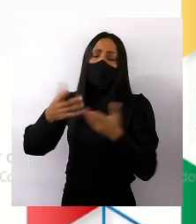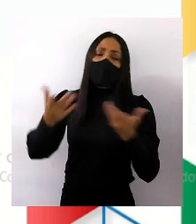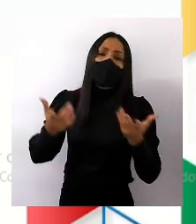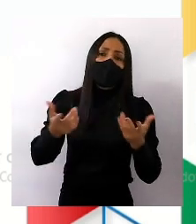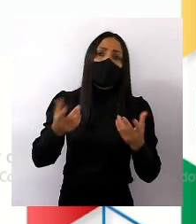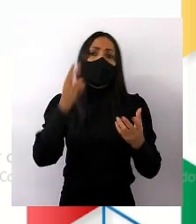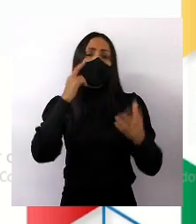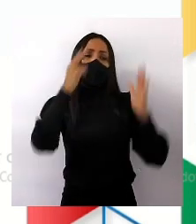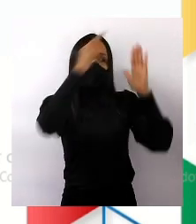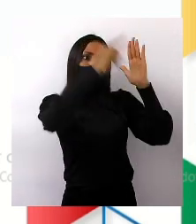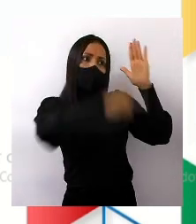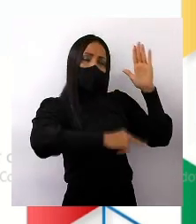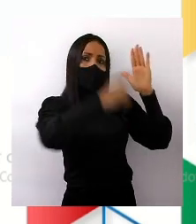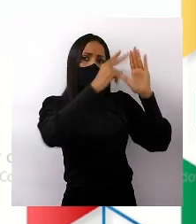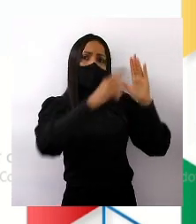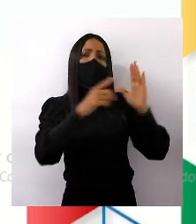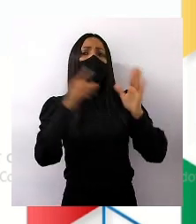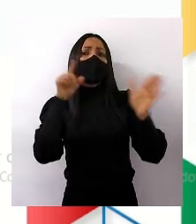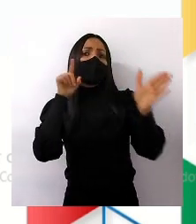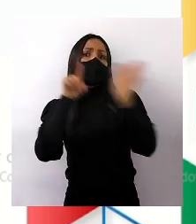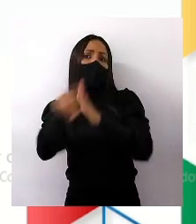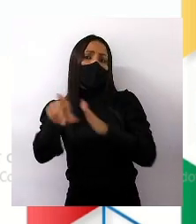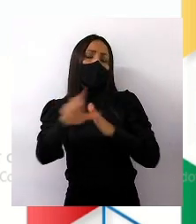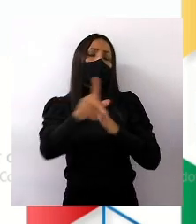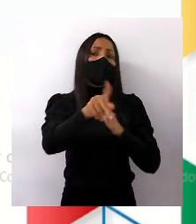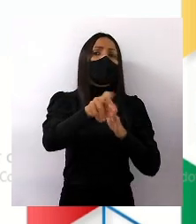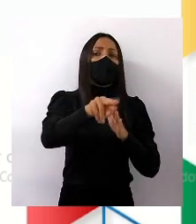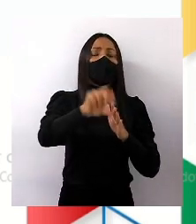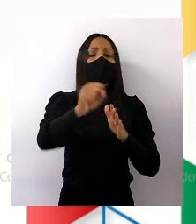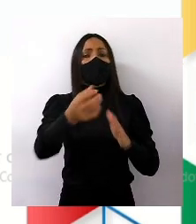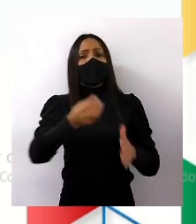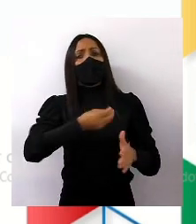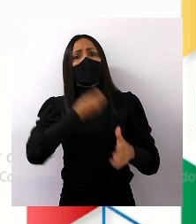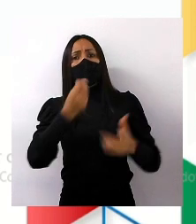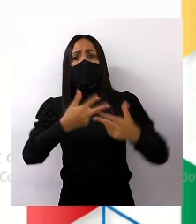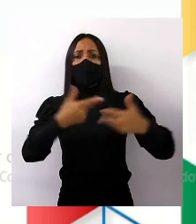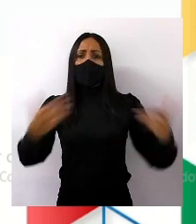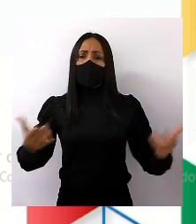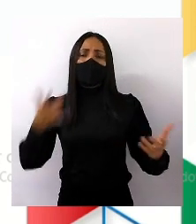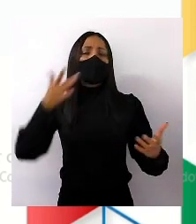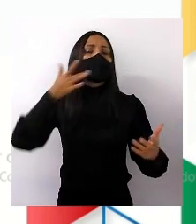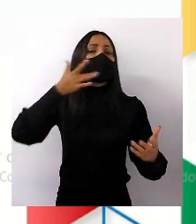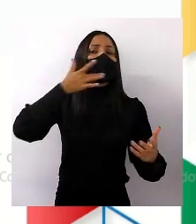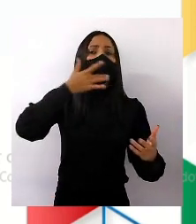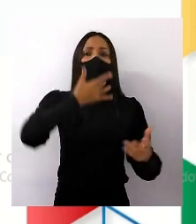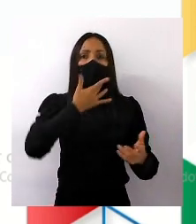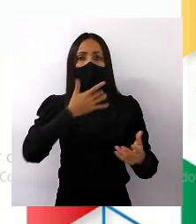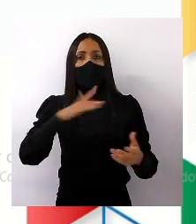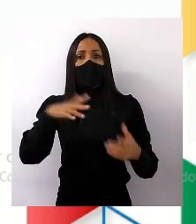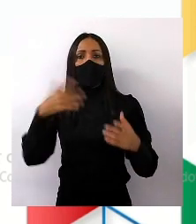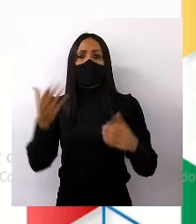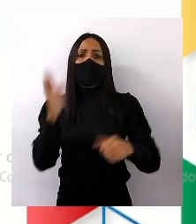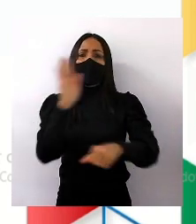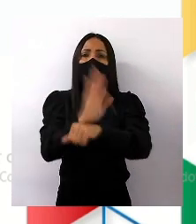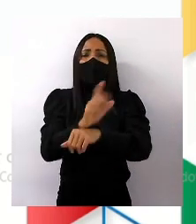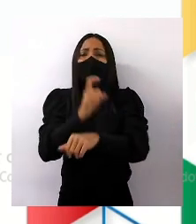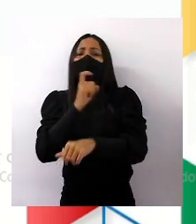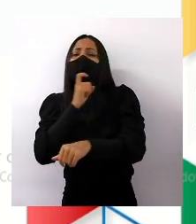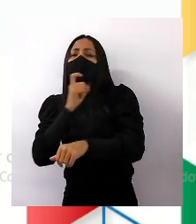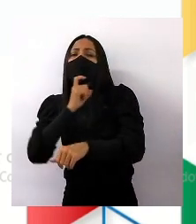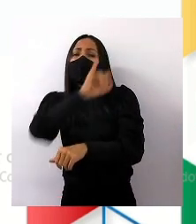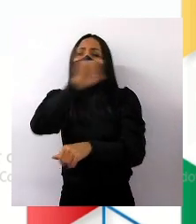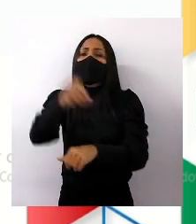interessante. E me pergunto já em prosa, existe coisa mais gostosa? Na tarde fria de